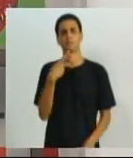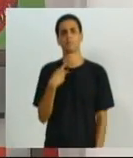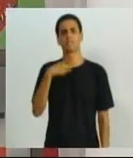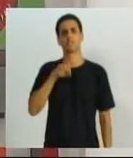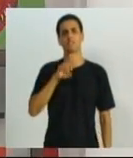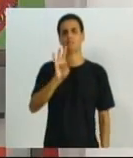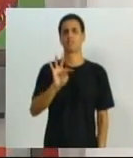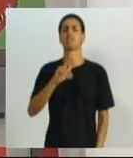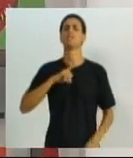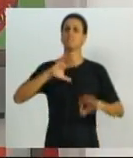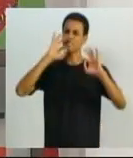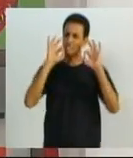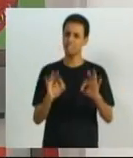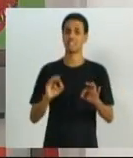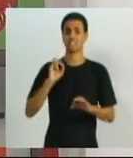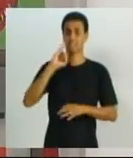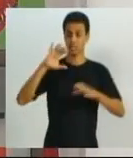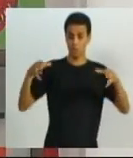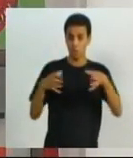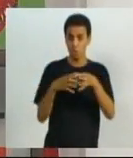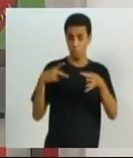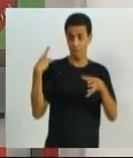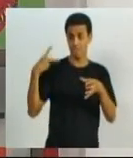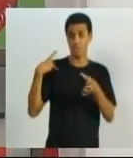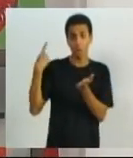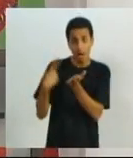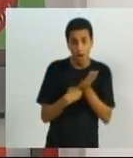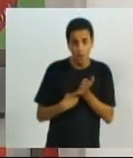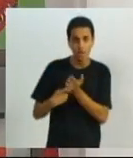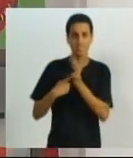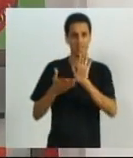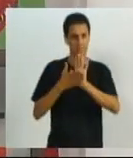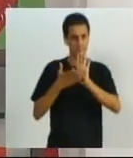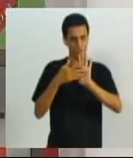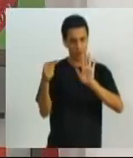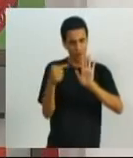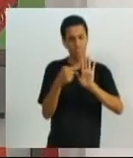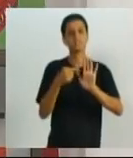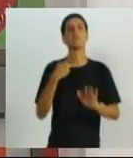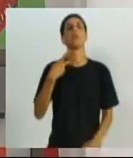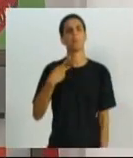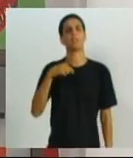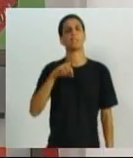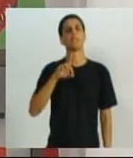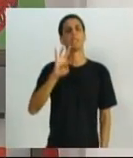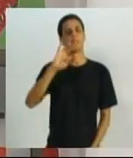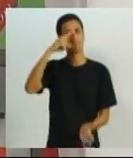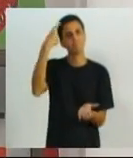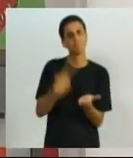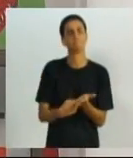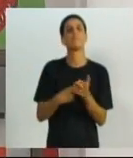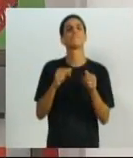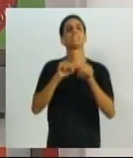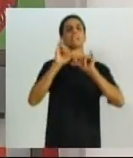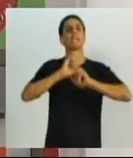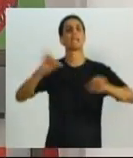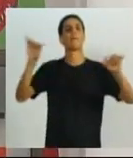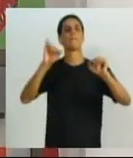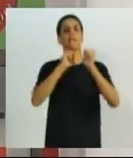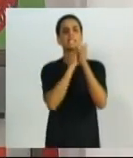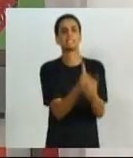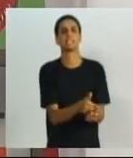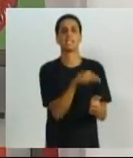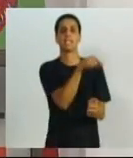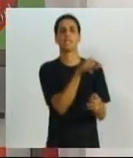tenho certeza que se os partidos concordarem com essa proposta aqui, o PDT se compromete de fazer campanha nesses